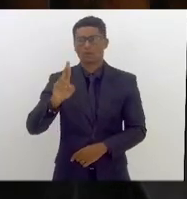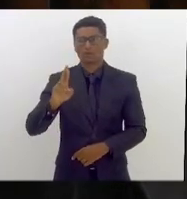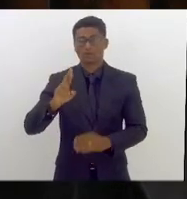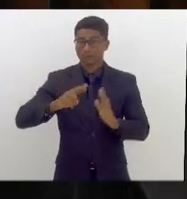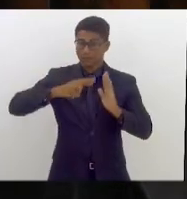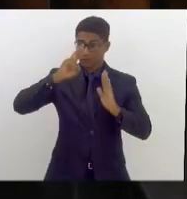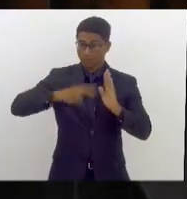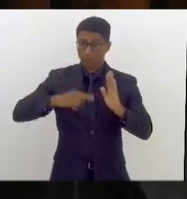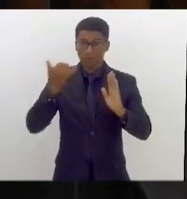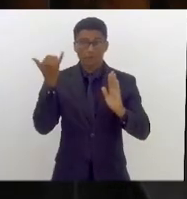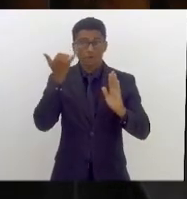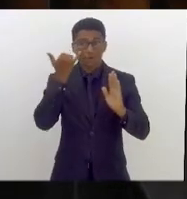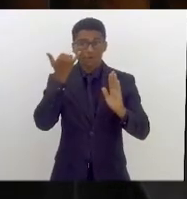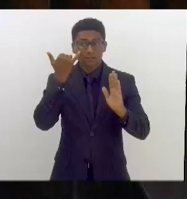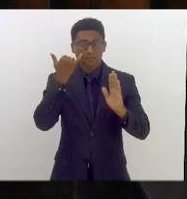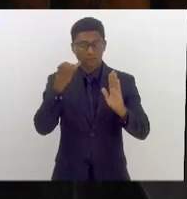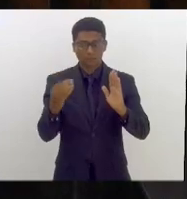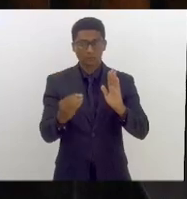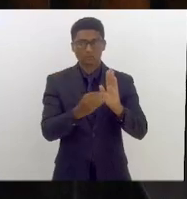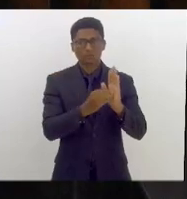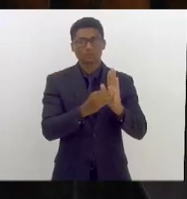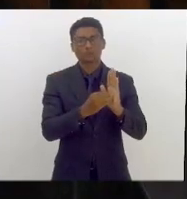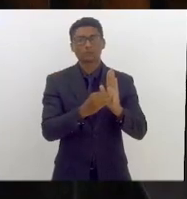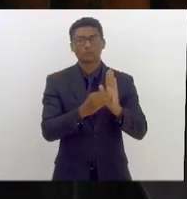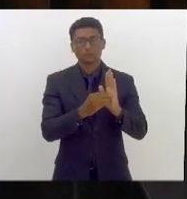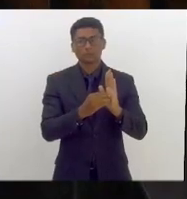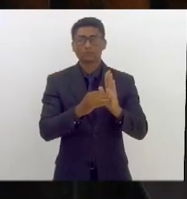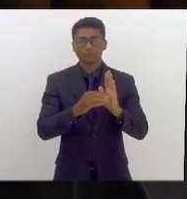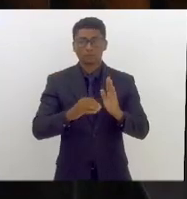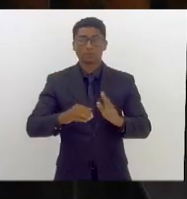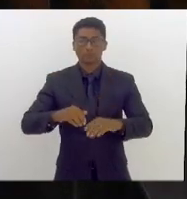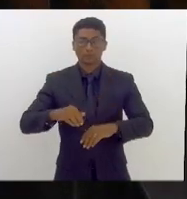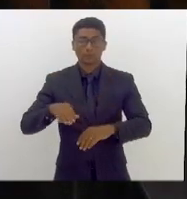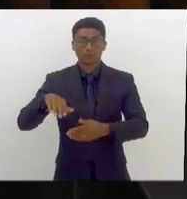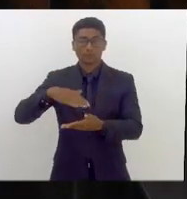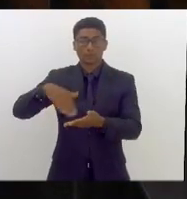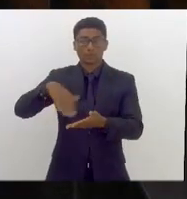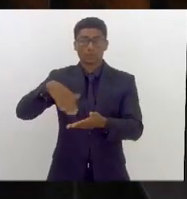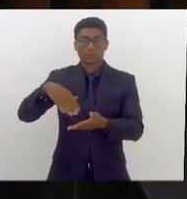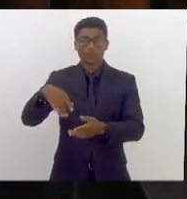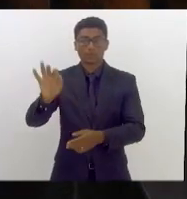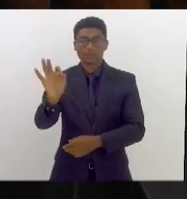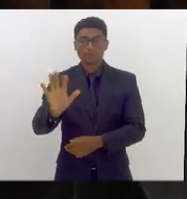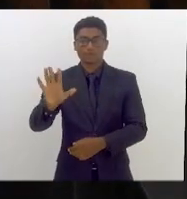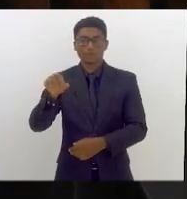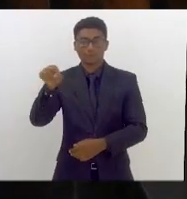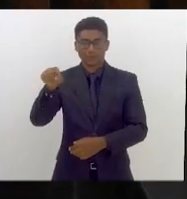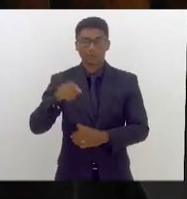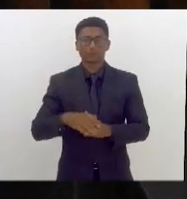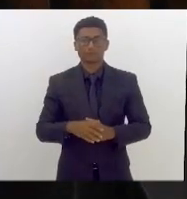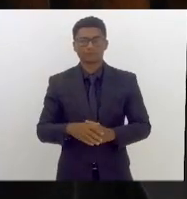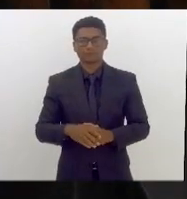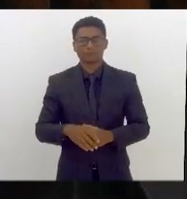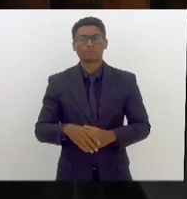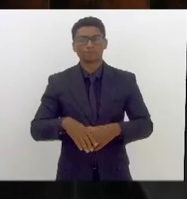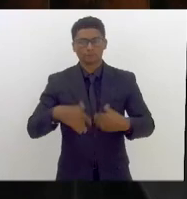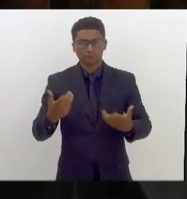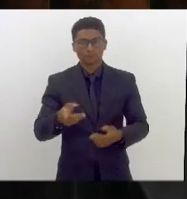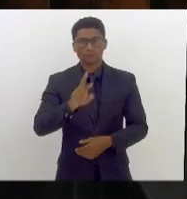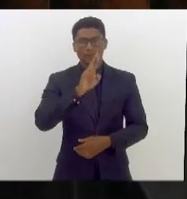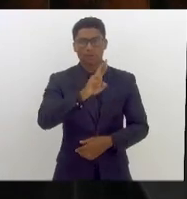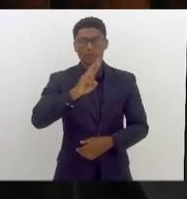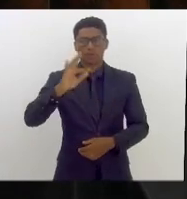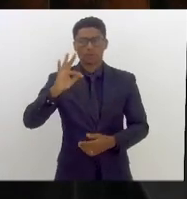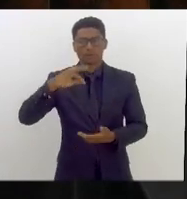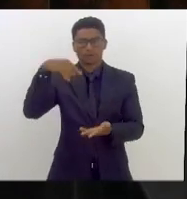relatório, que tem como fonte, neste caso, a própria Secretaria de Estado de Fazenda. Então, aderiu ao regime de recuperação fiscal